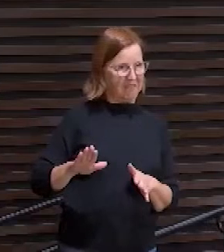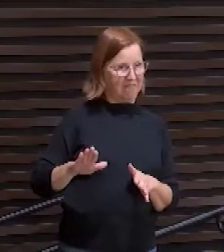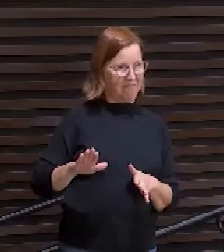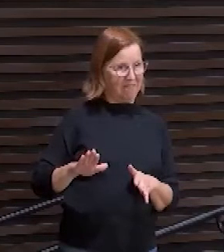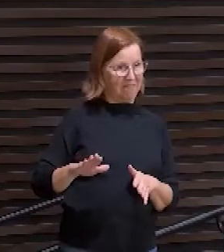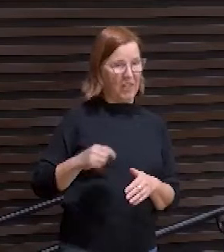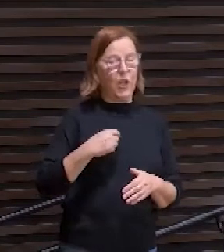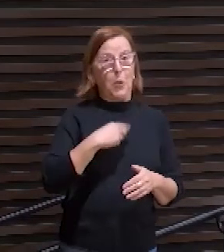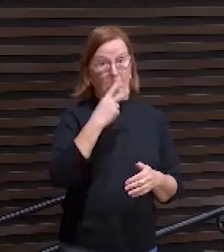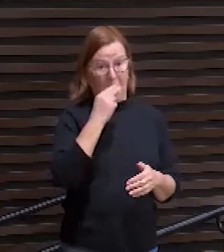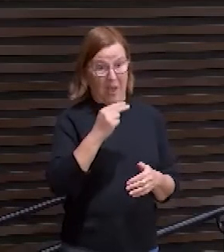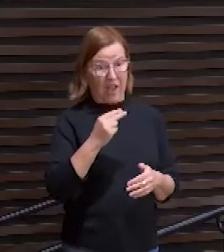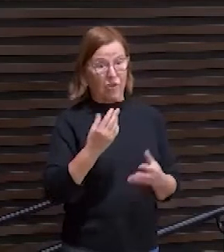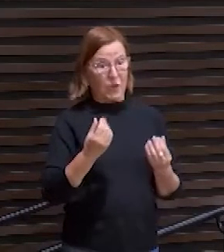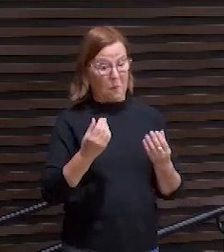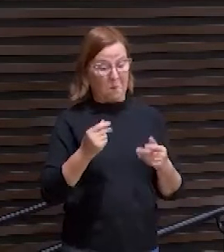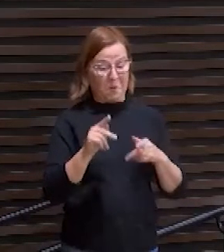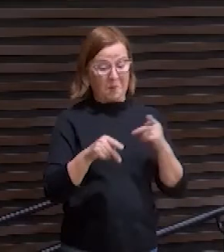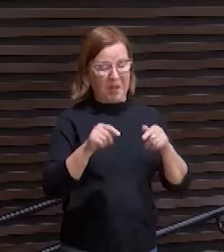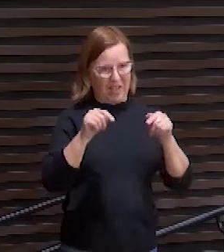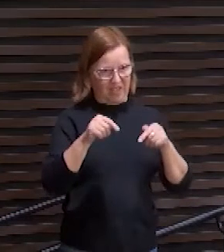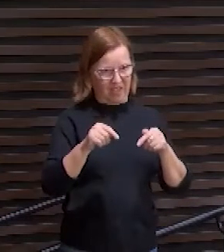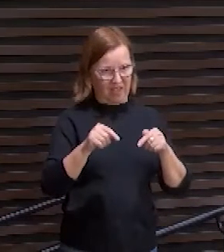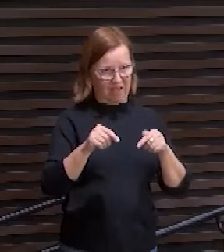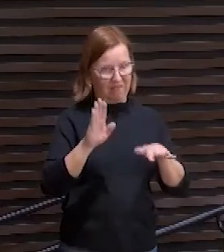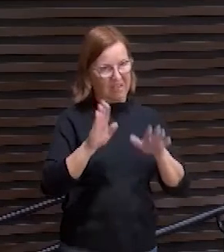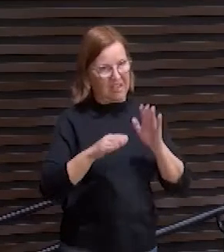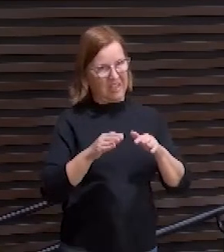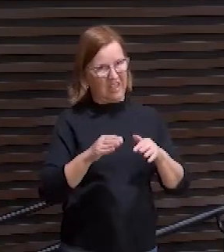ofendessem dessa maneira.